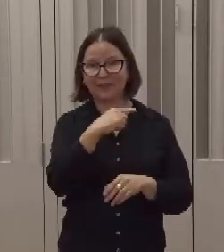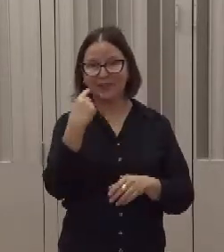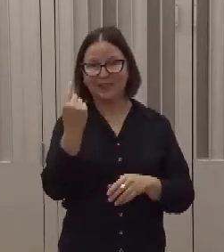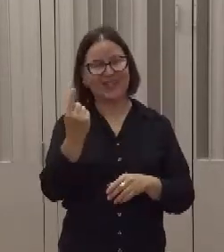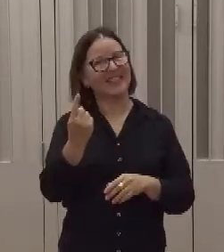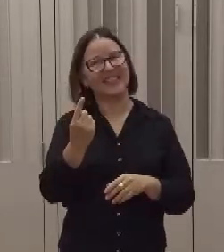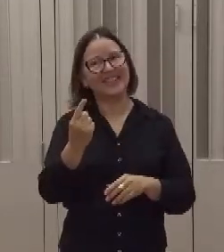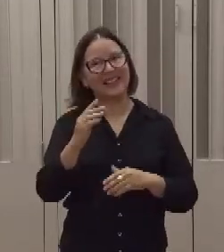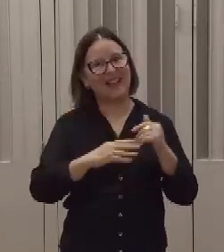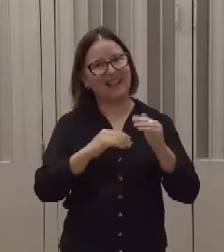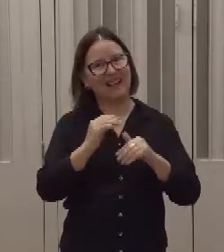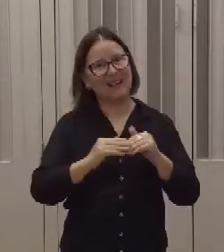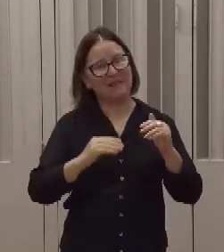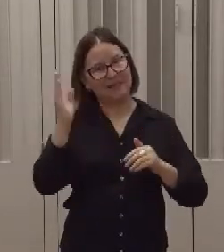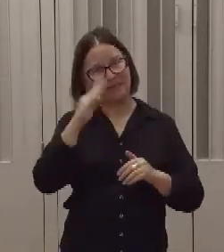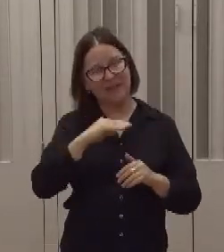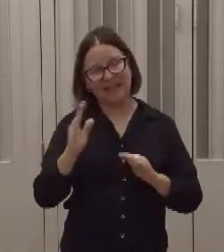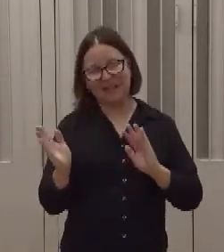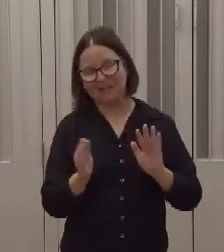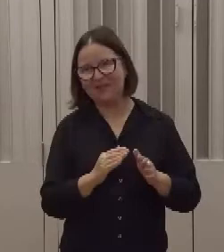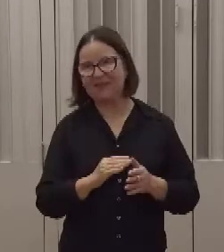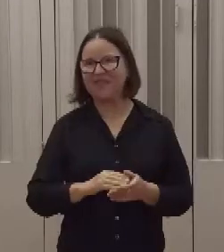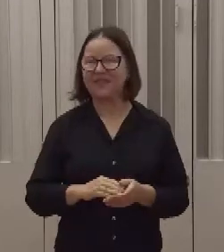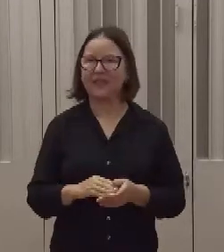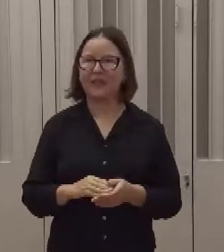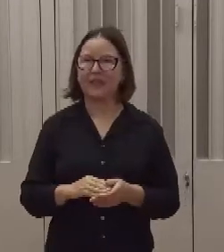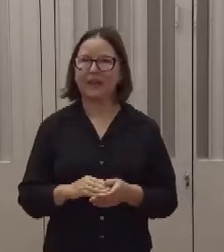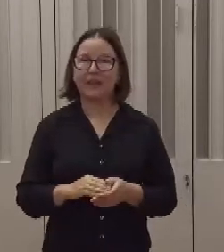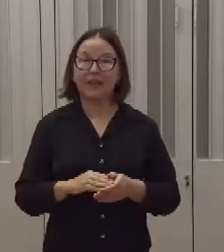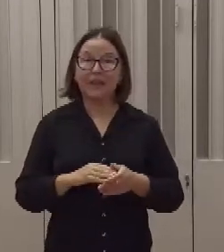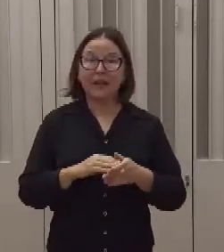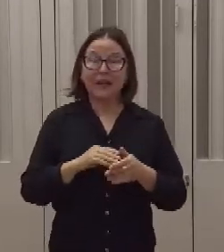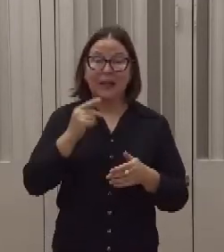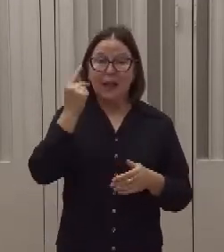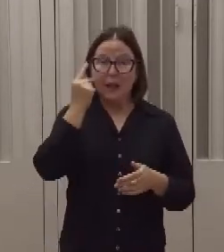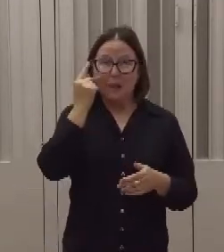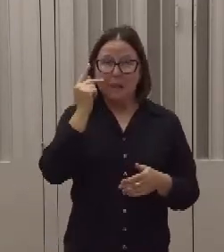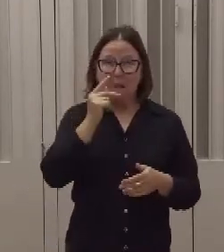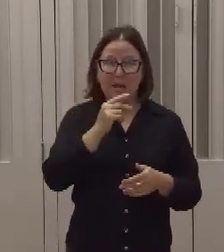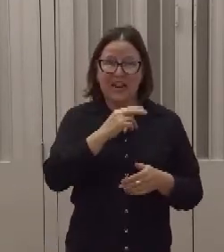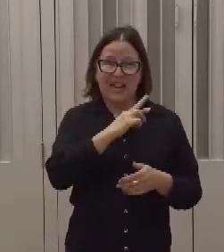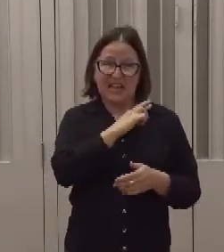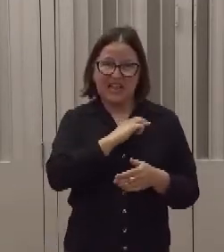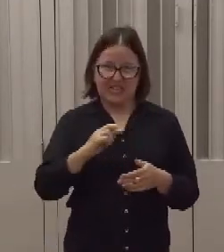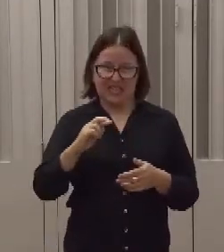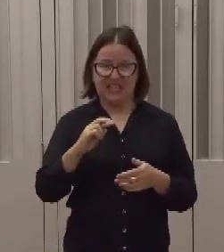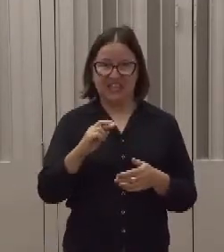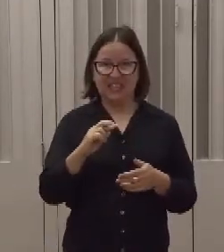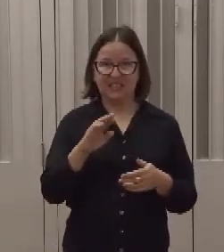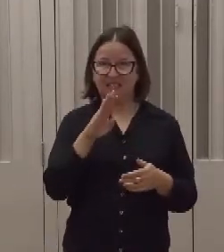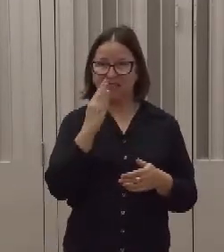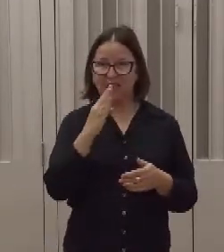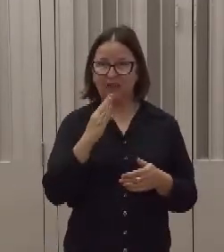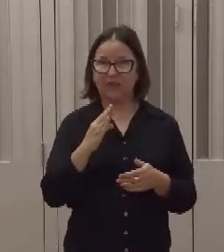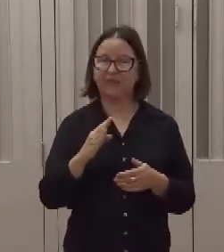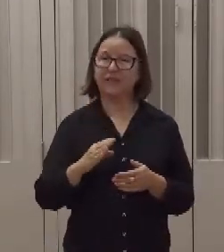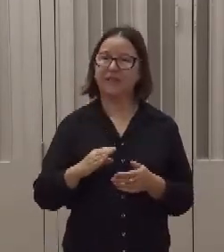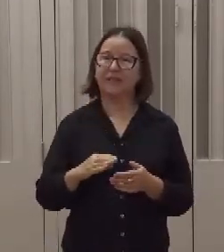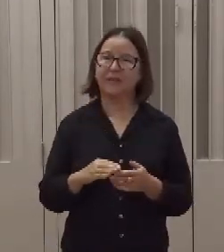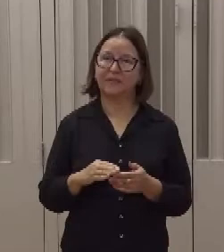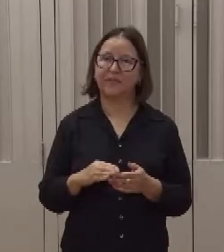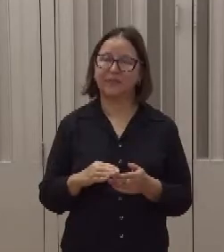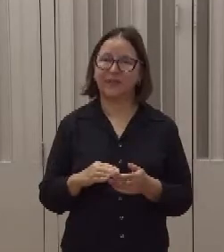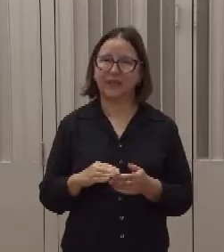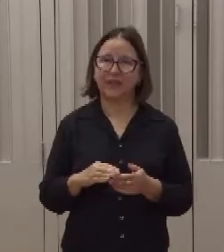importante a gente ter esse entendimento que para o gnóstico, para o gnosticismo, a ideia de uma criação boa pela parte de